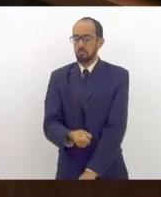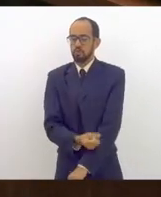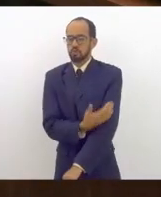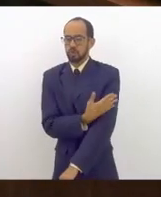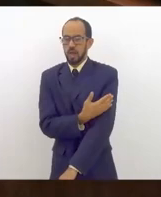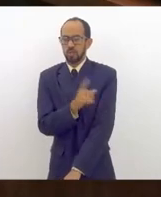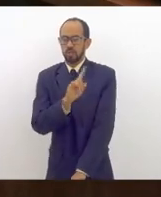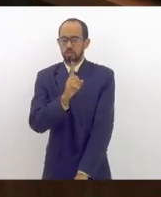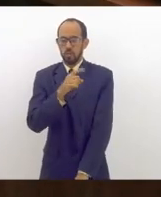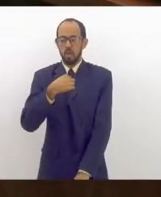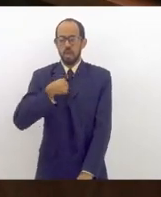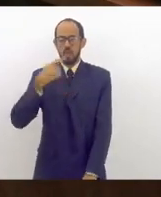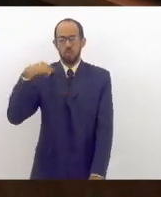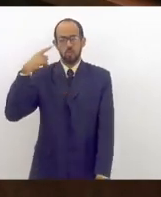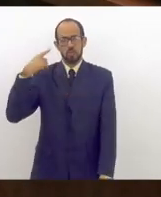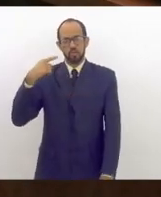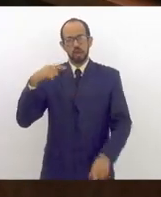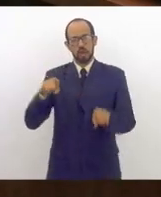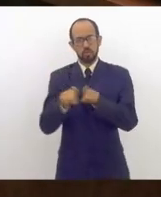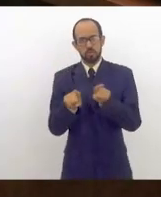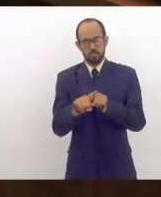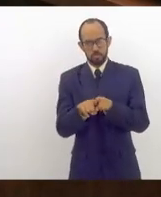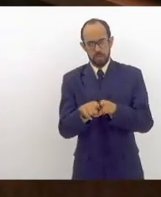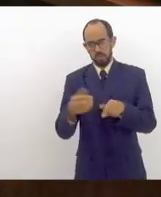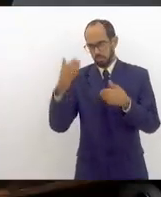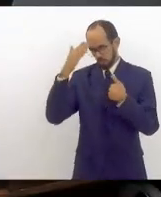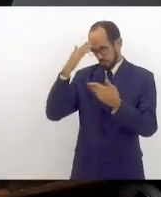um advogado também. Muito obrigado, presidente.